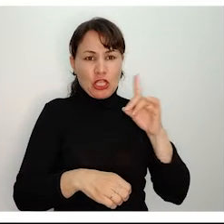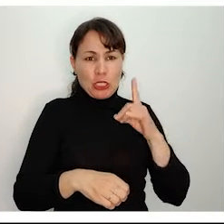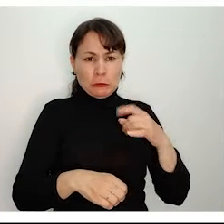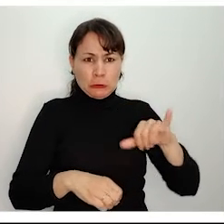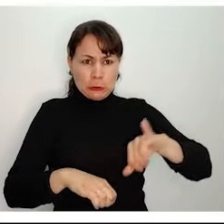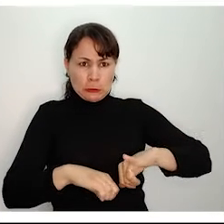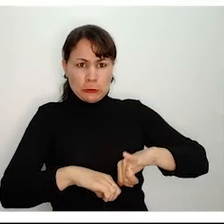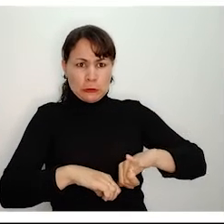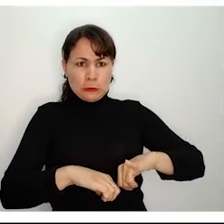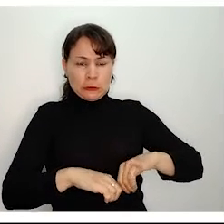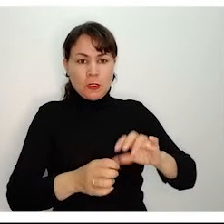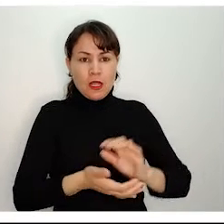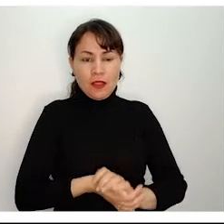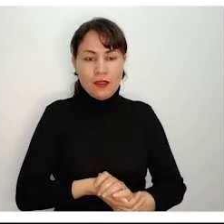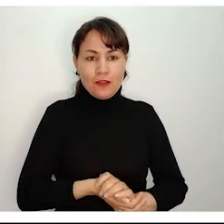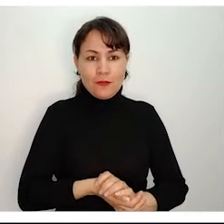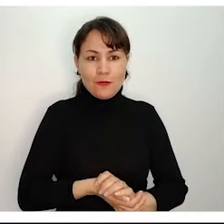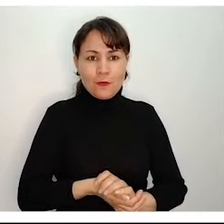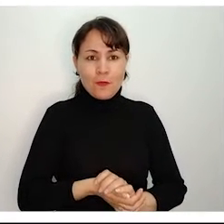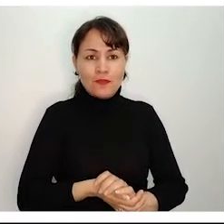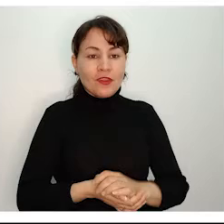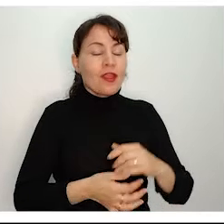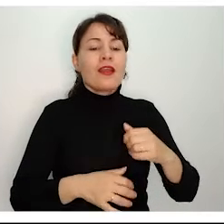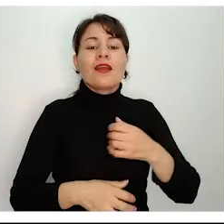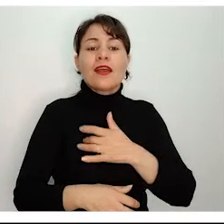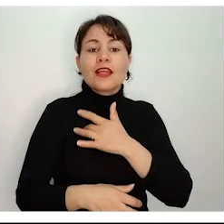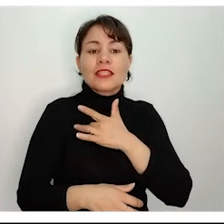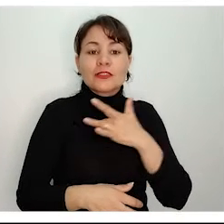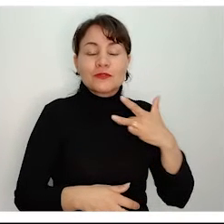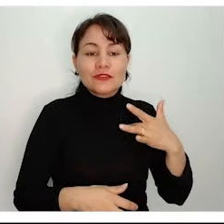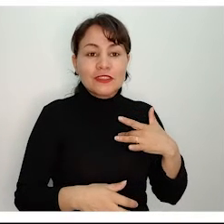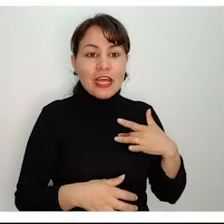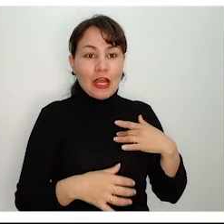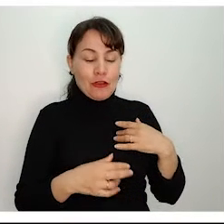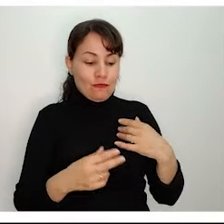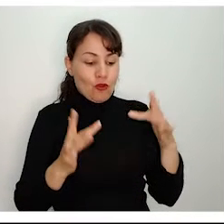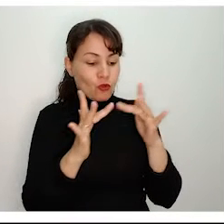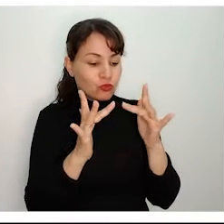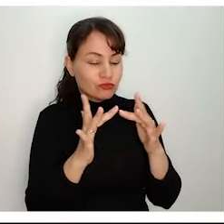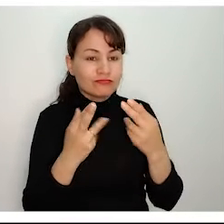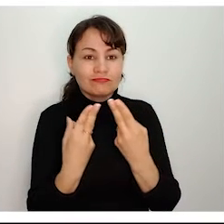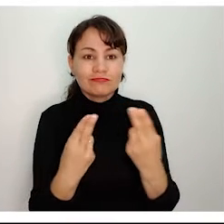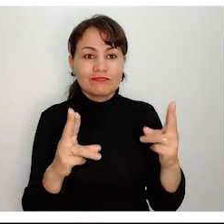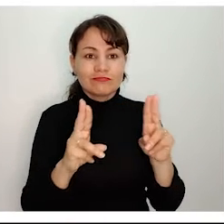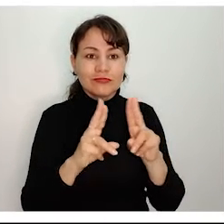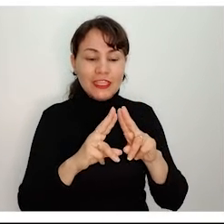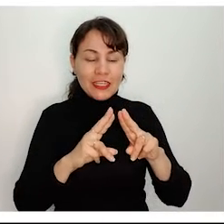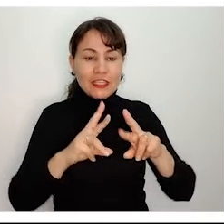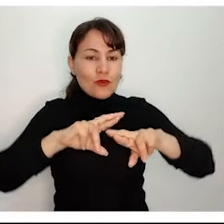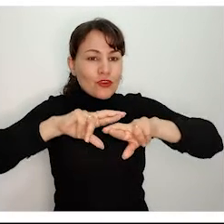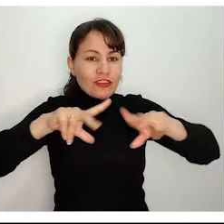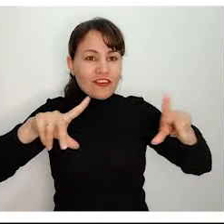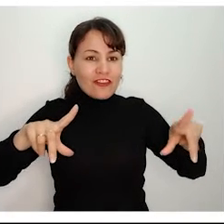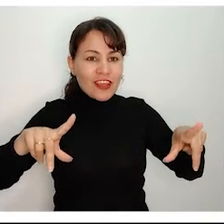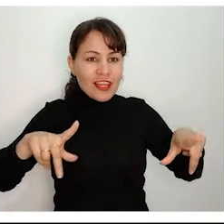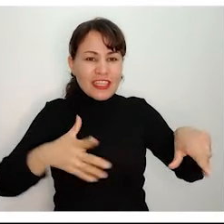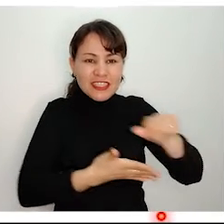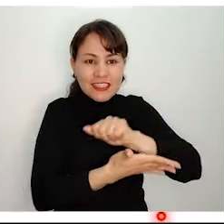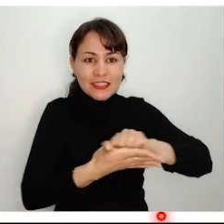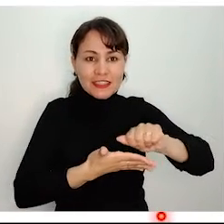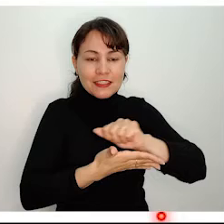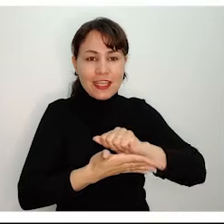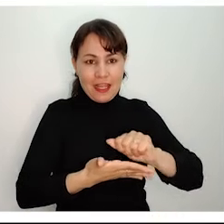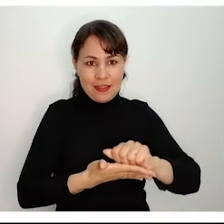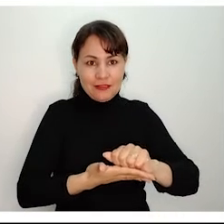Muito pelo contrário, pode ser bastante agradável o contato com a natureza, com as diferentes superfícies